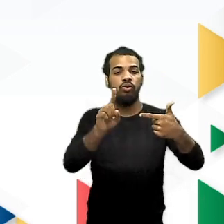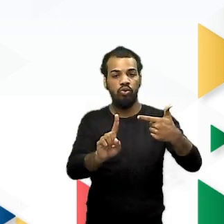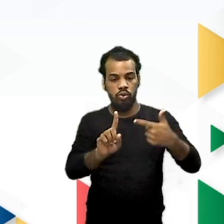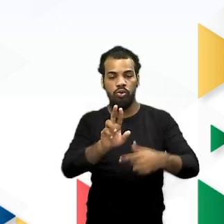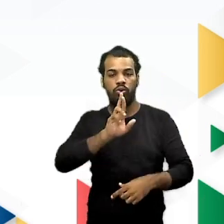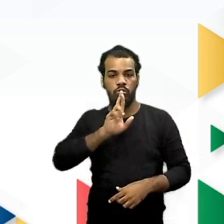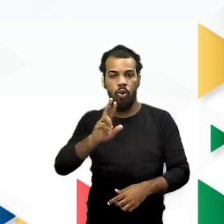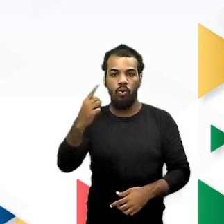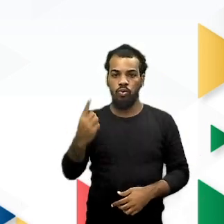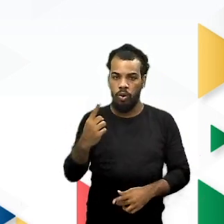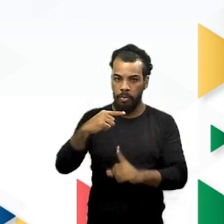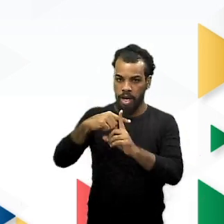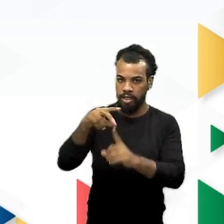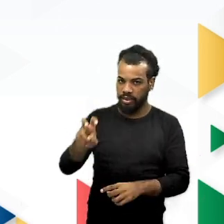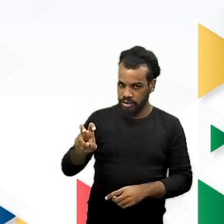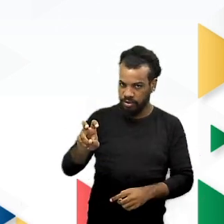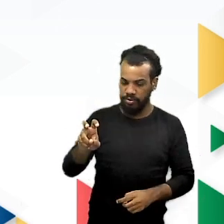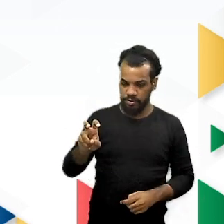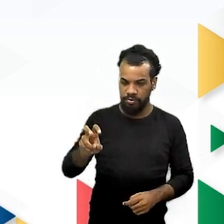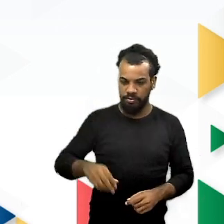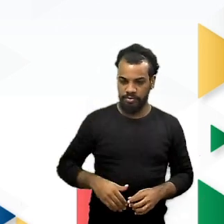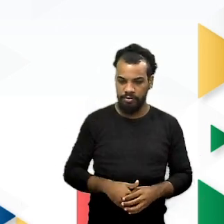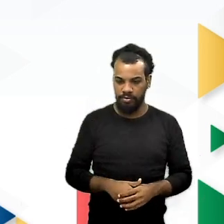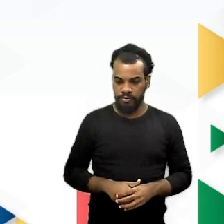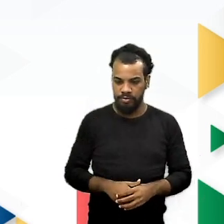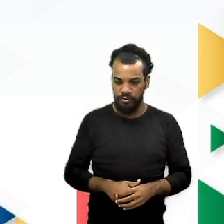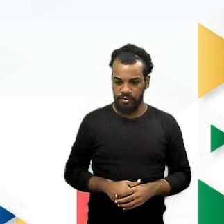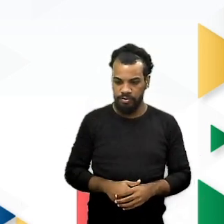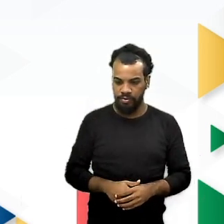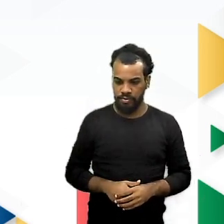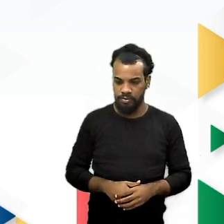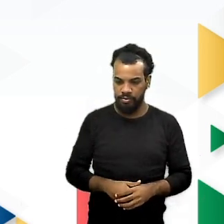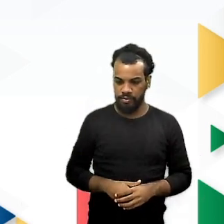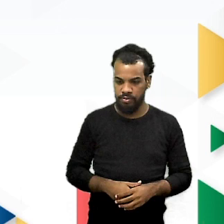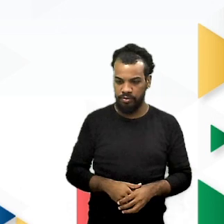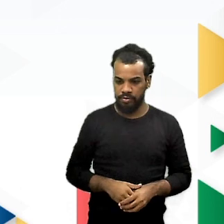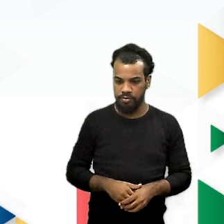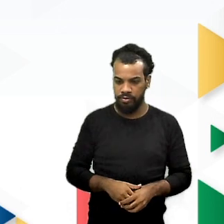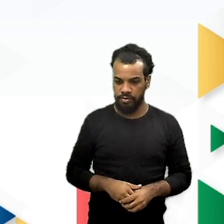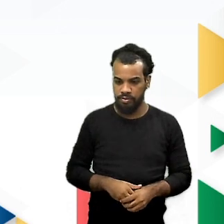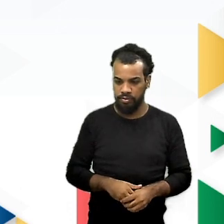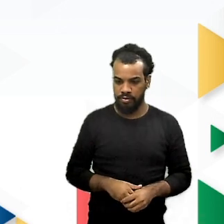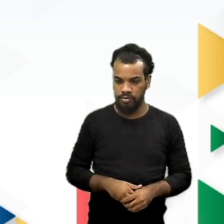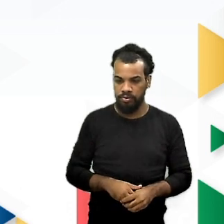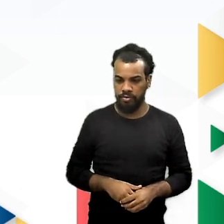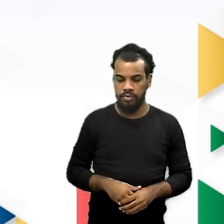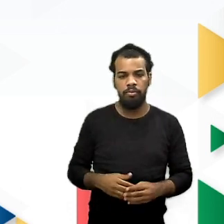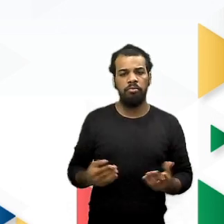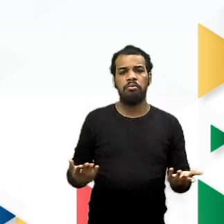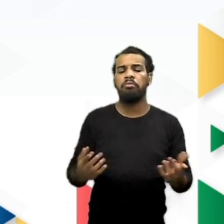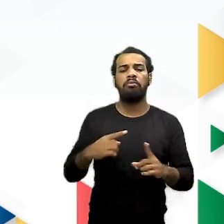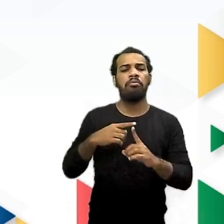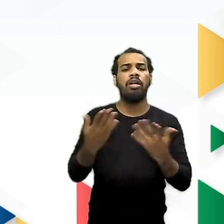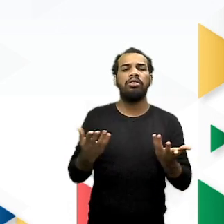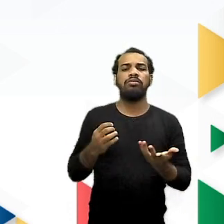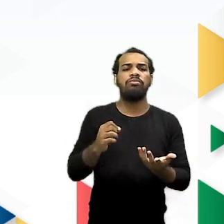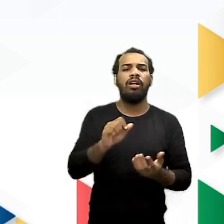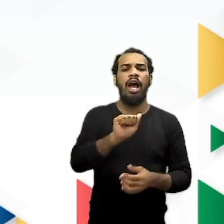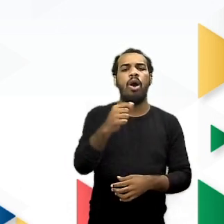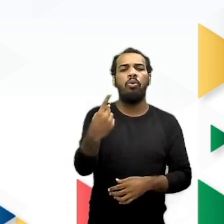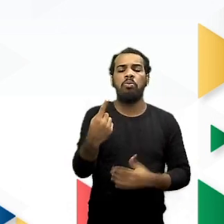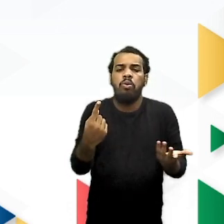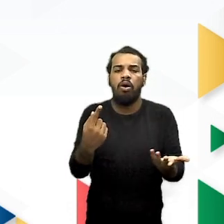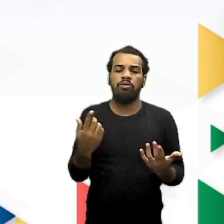mais 5. Então, fico com A1 mais 5. Por isso que deu A1 mais 5, entendeu? Mas quem é A1? 3. Então, substituindo 3